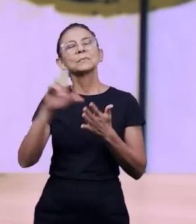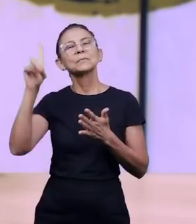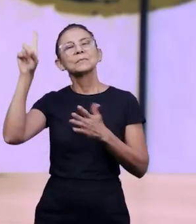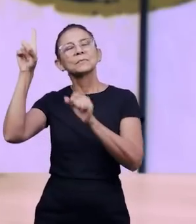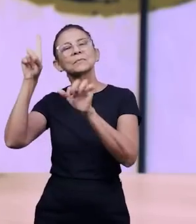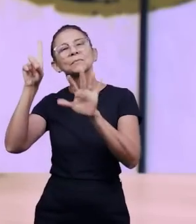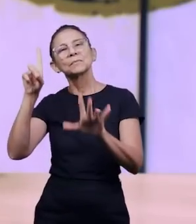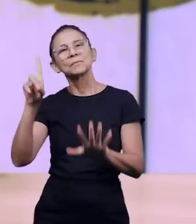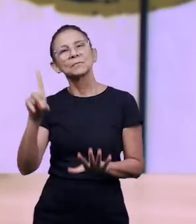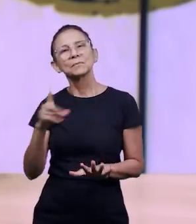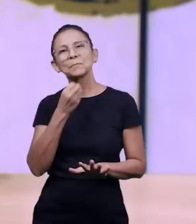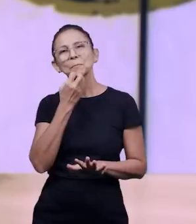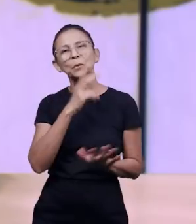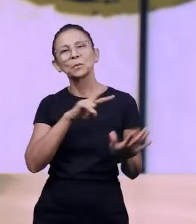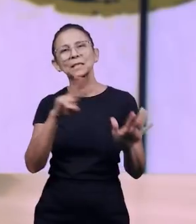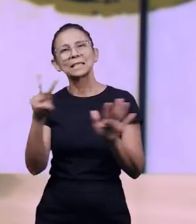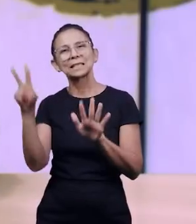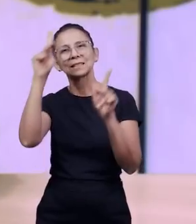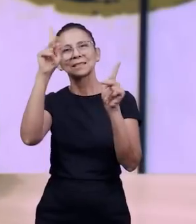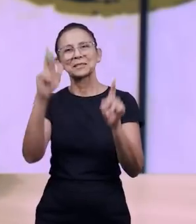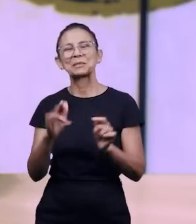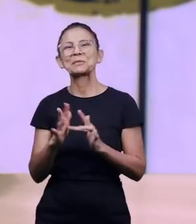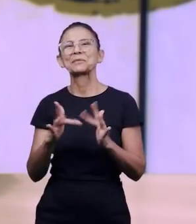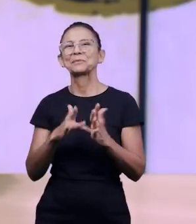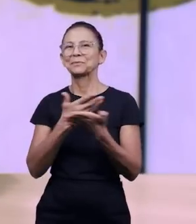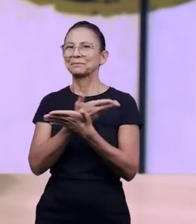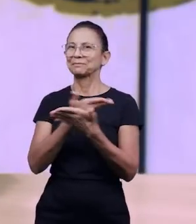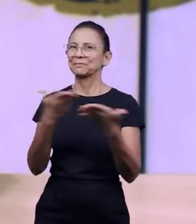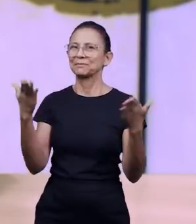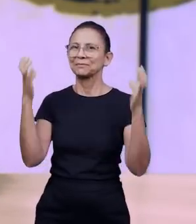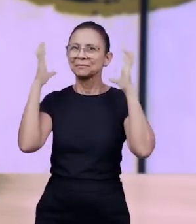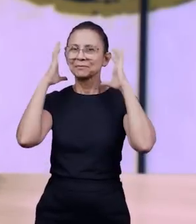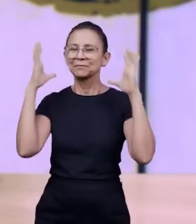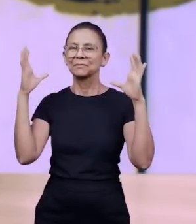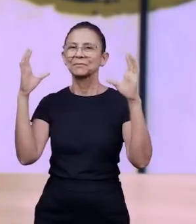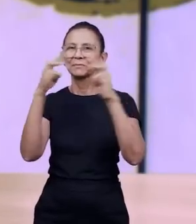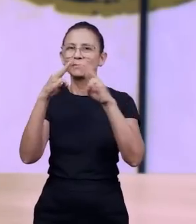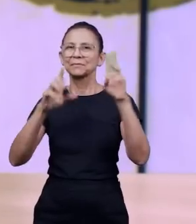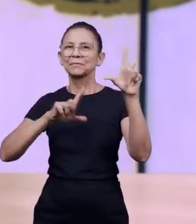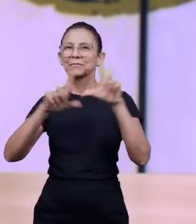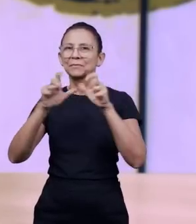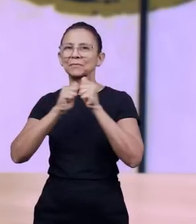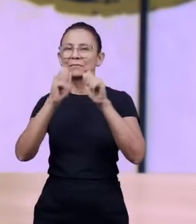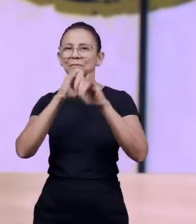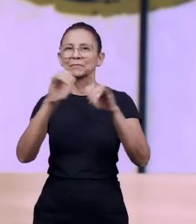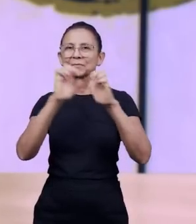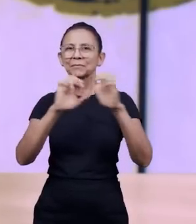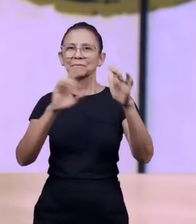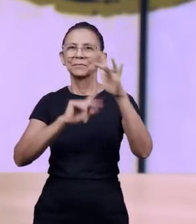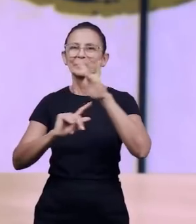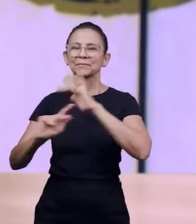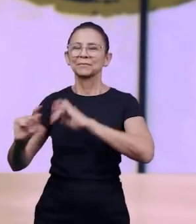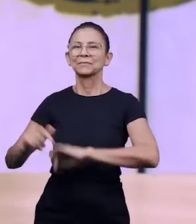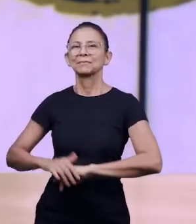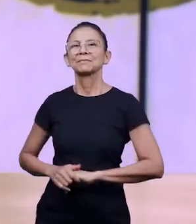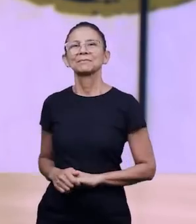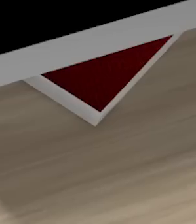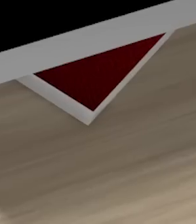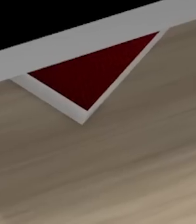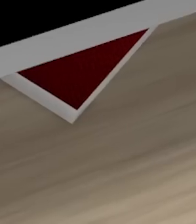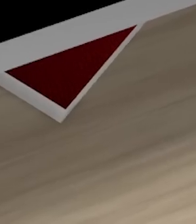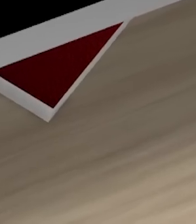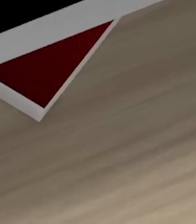gente continua na semana que vem, a gente ainda terá mais um episódio focado nesse assunto, onde você vai entender